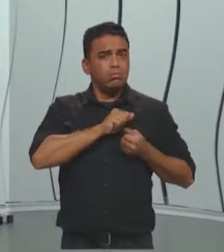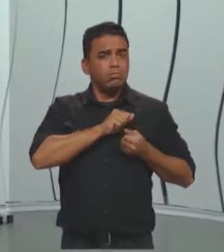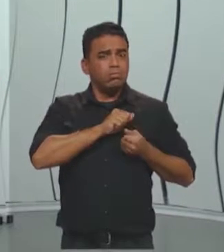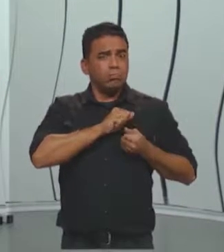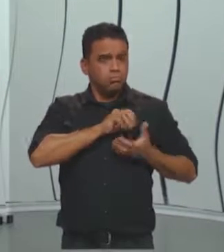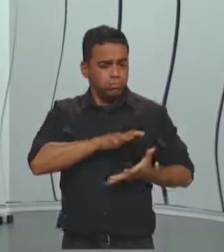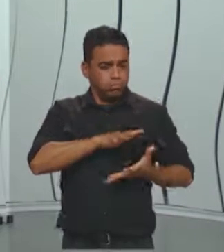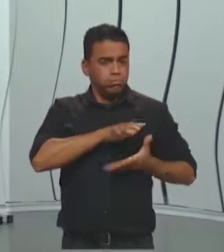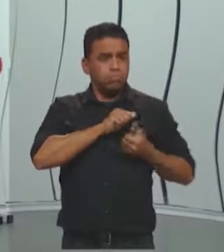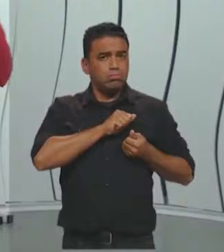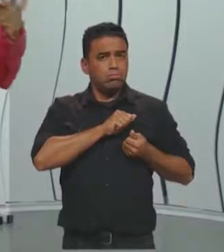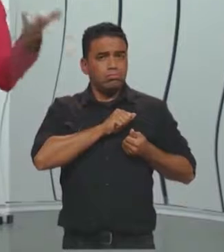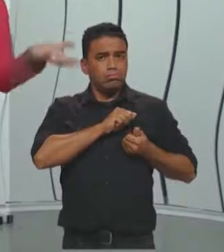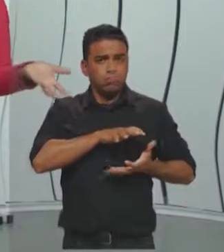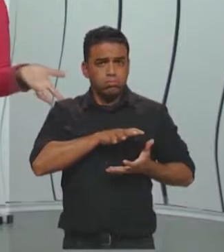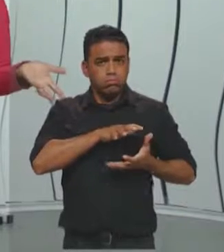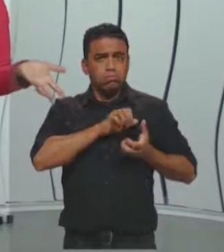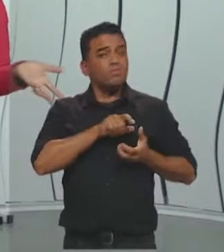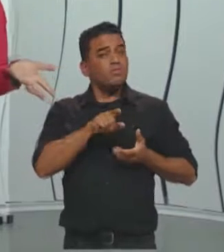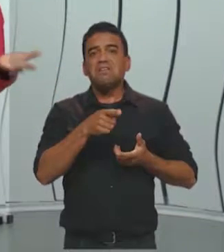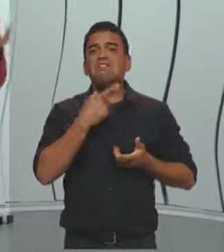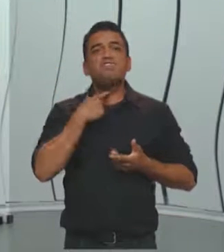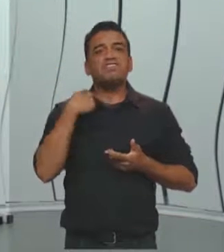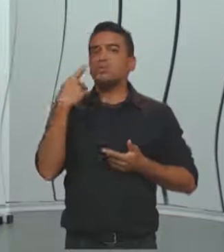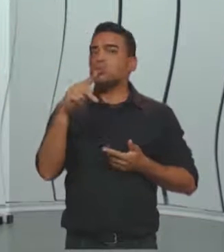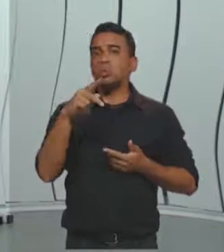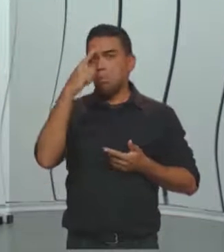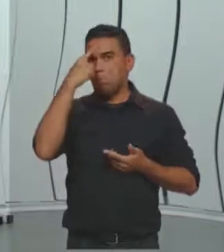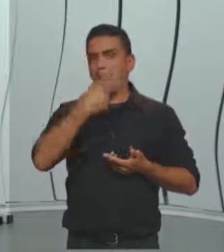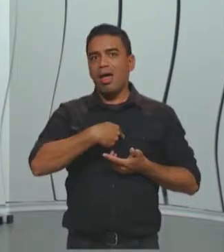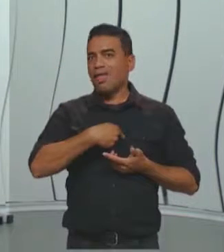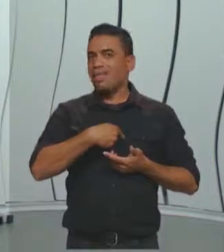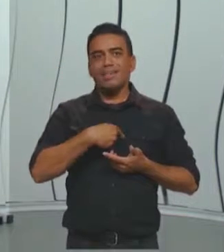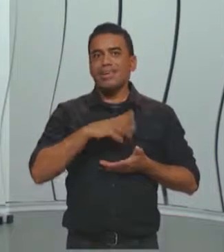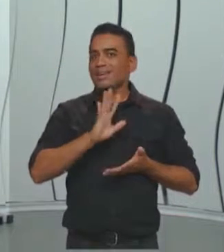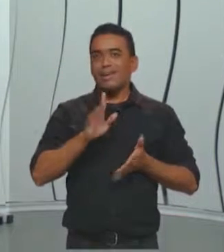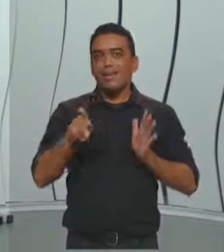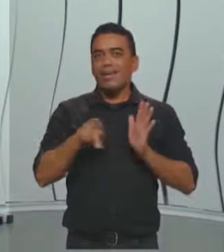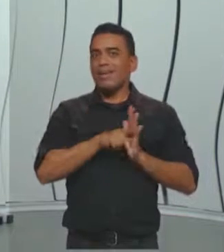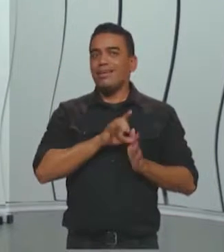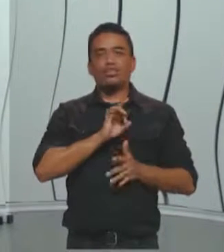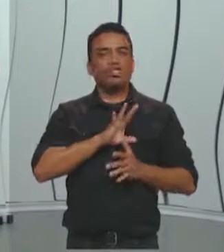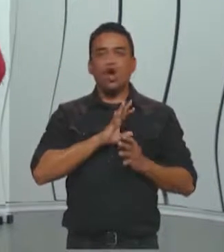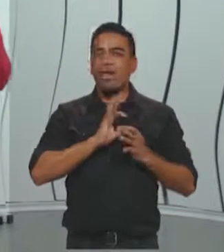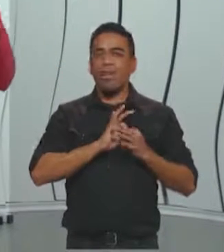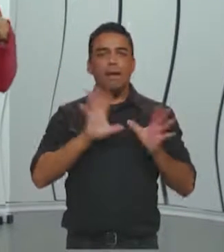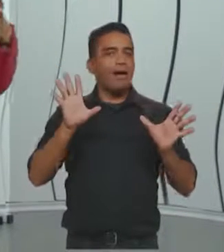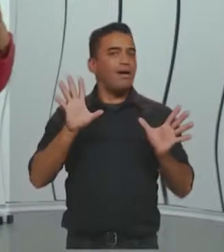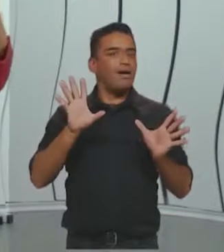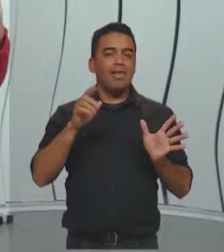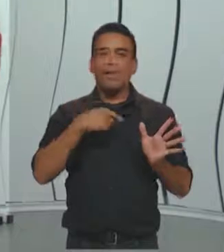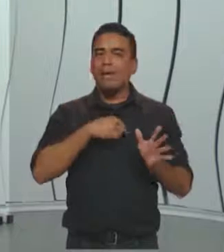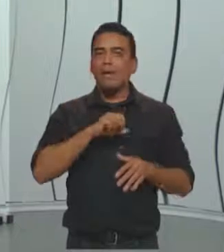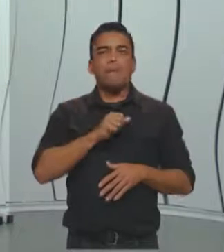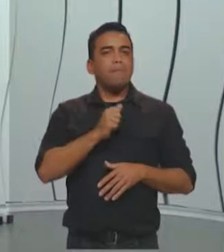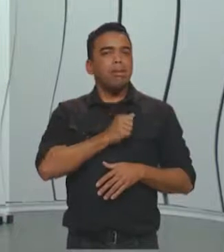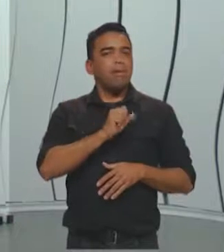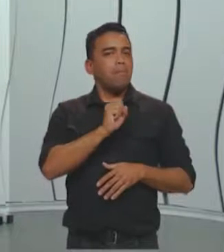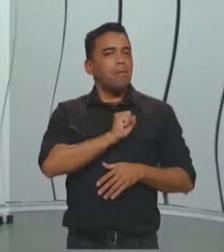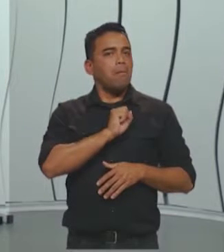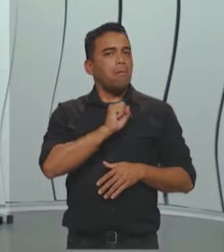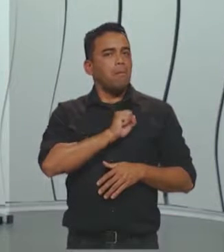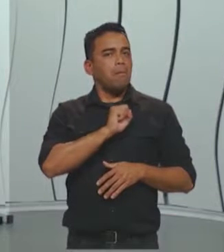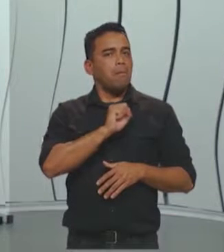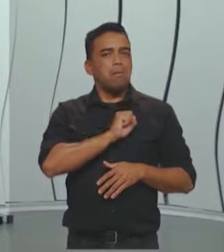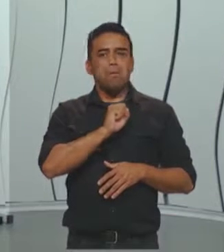corpo, indiferente da sua vontade. Então, o seu coração está batendo aí, indiferente se você quer que ele